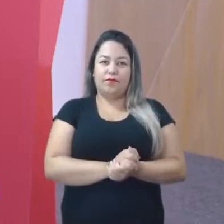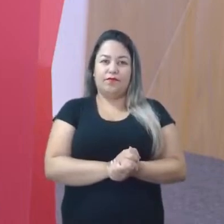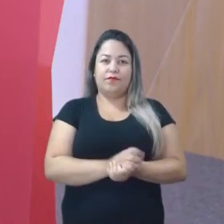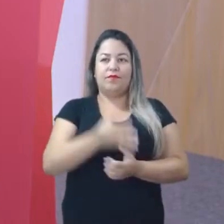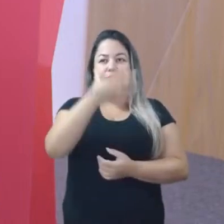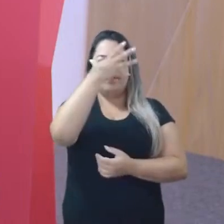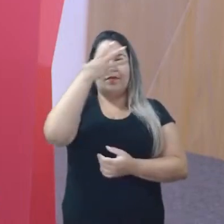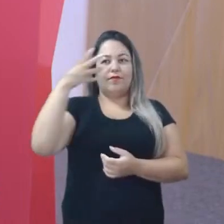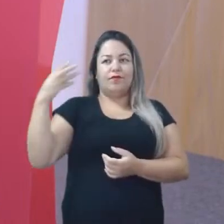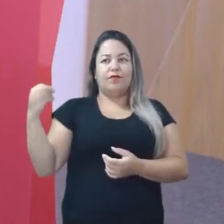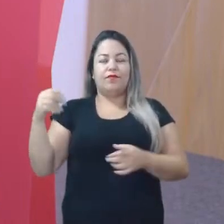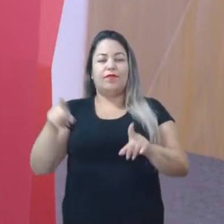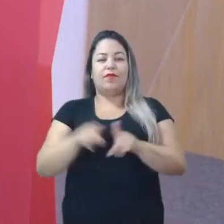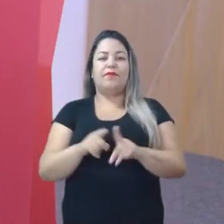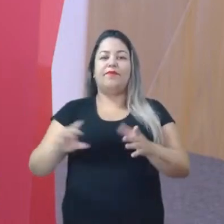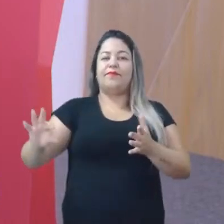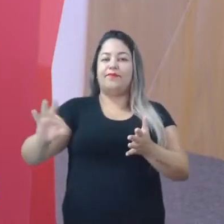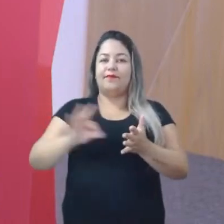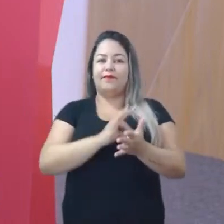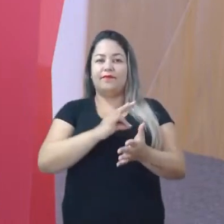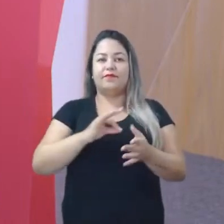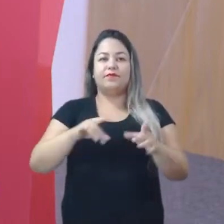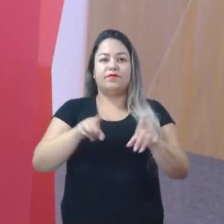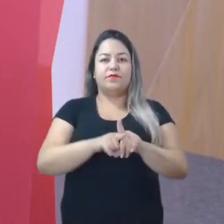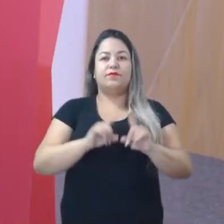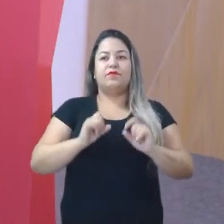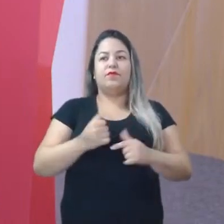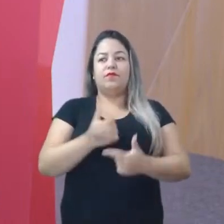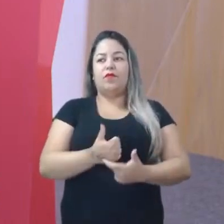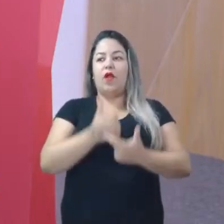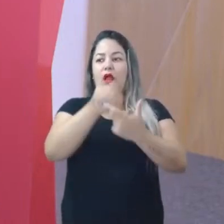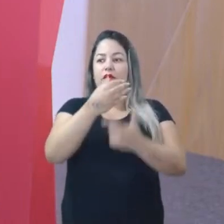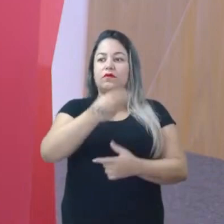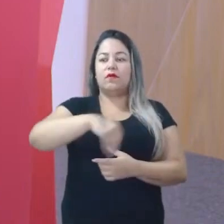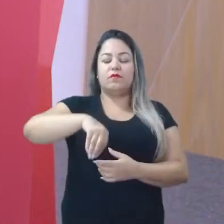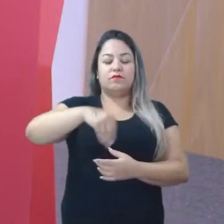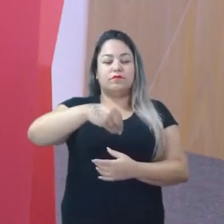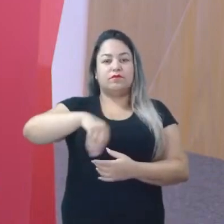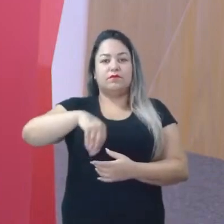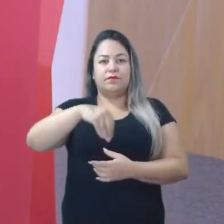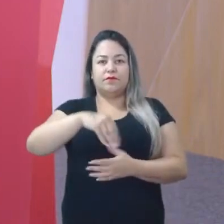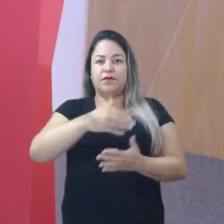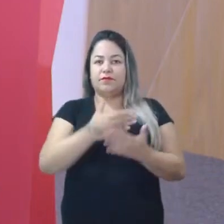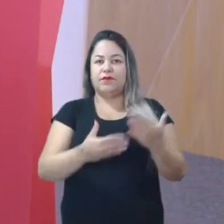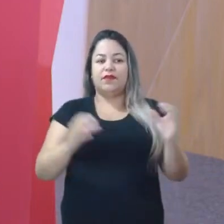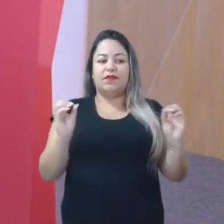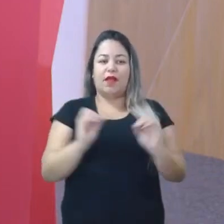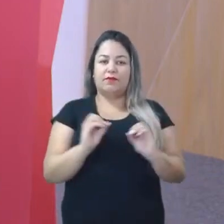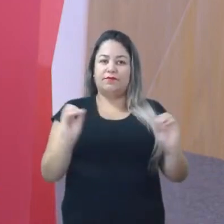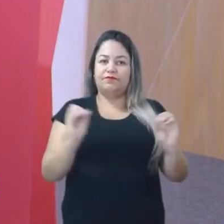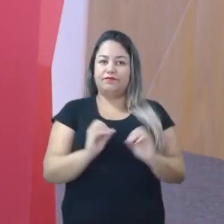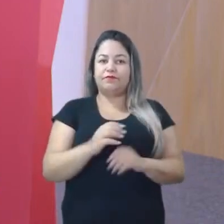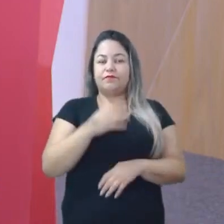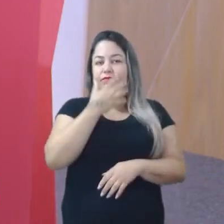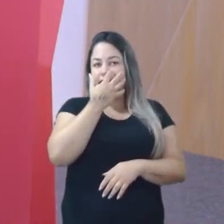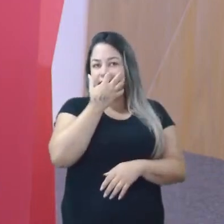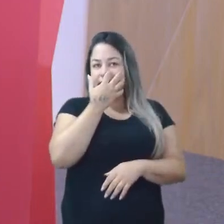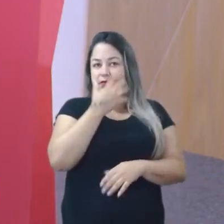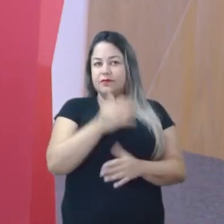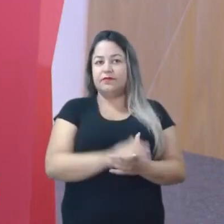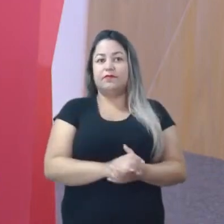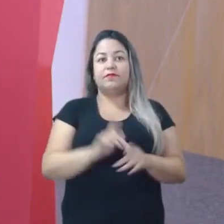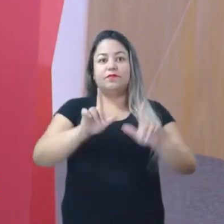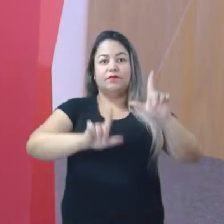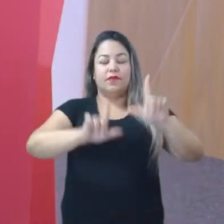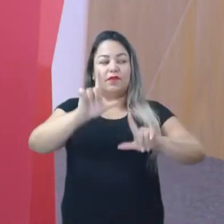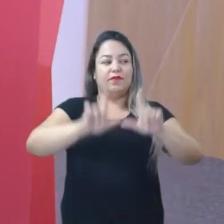se esqueça de se inscrever no canal, curtir e ativar as notificações para não perder nenhuma novidade da TV